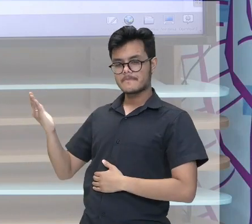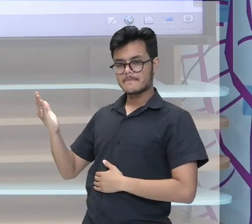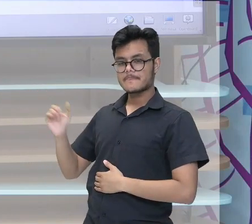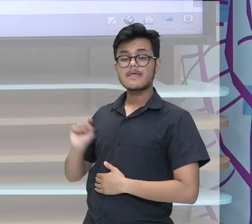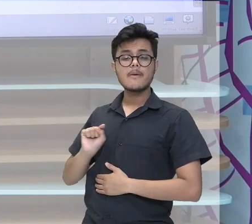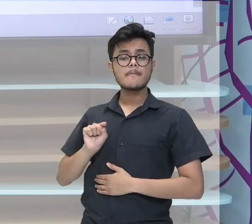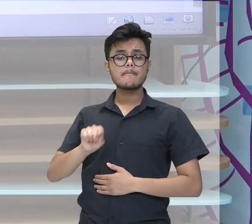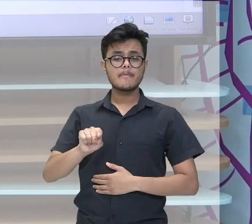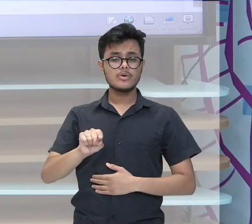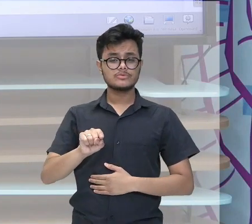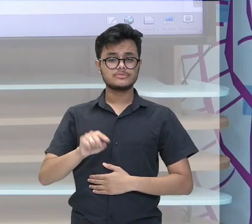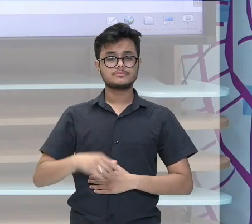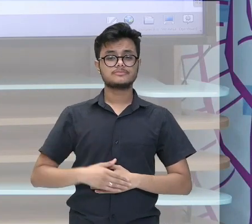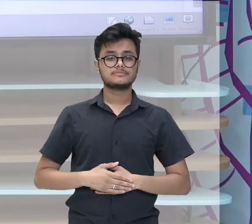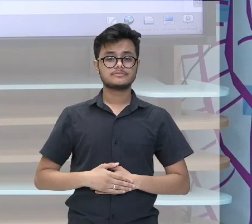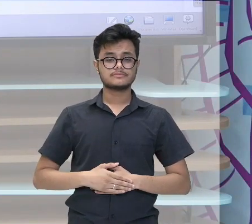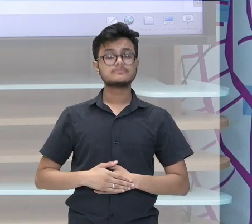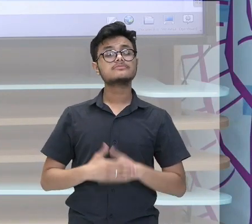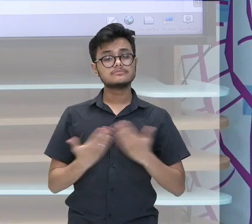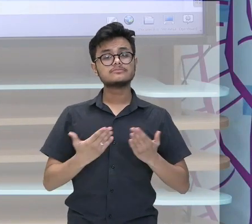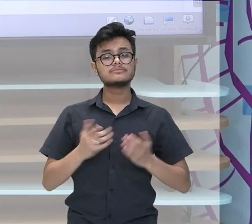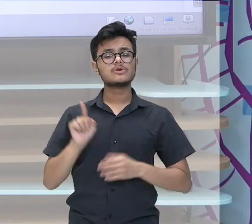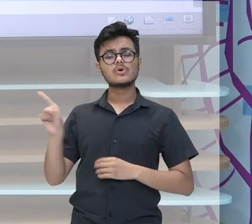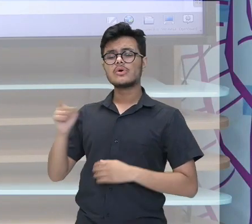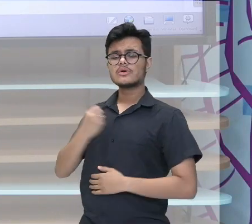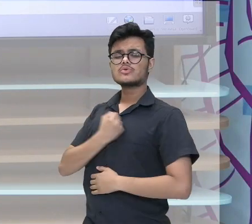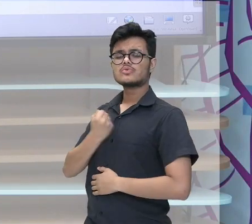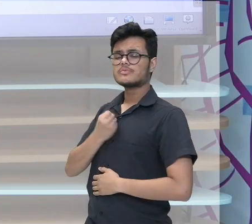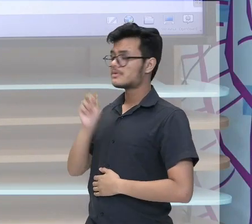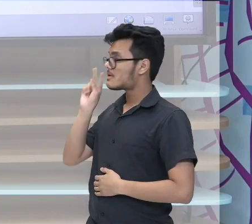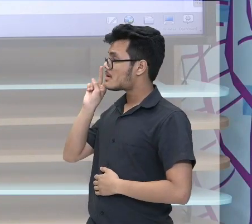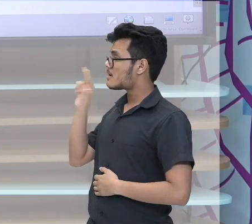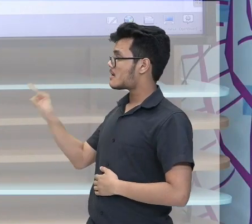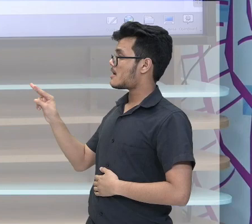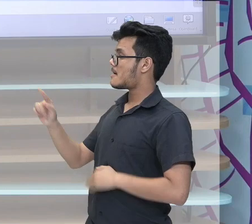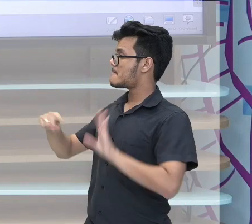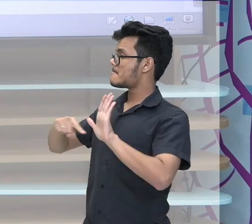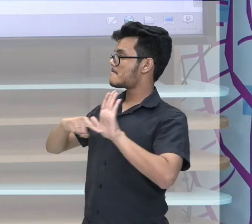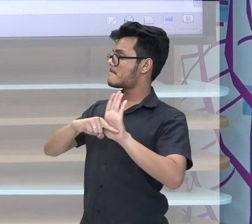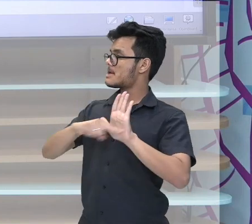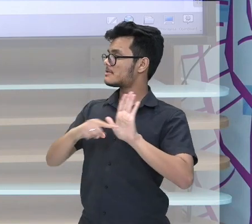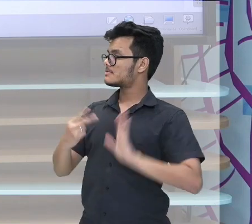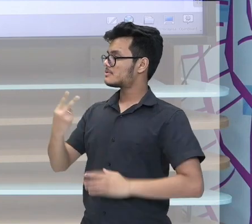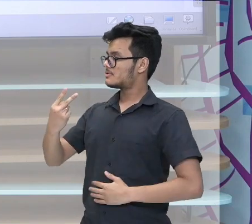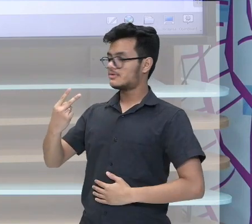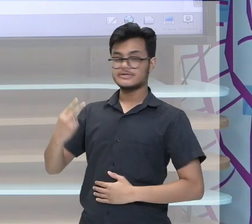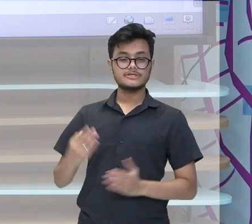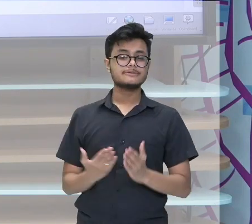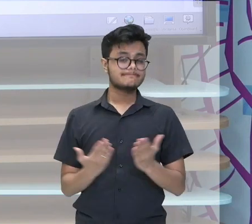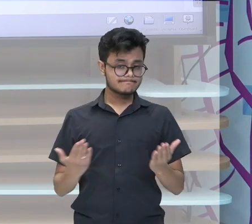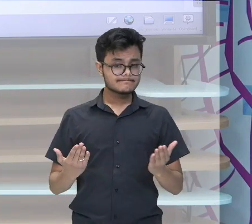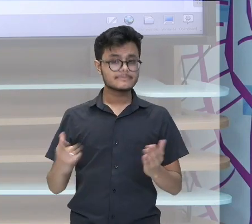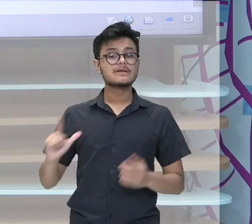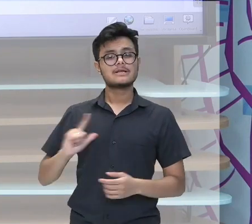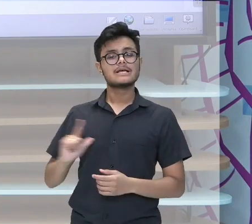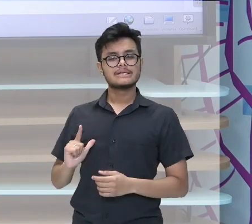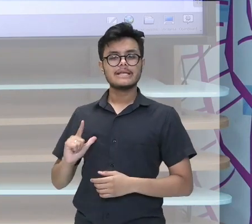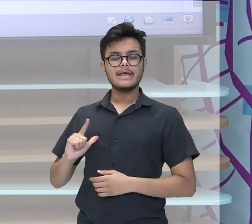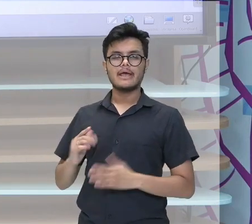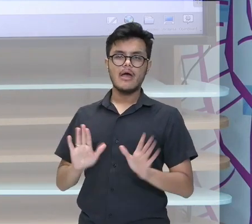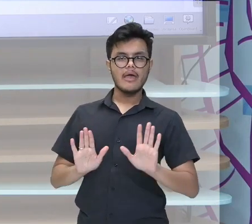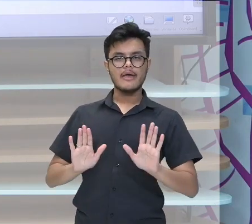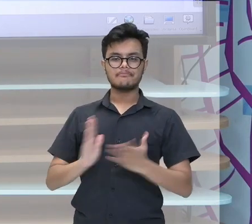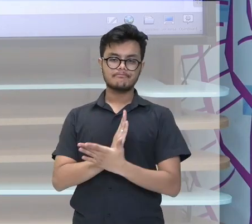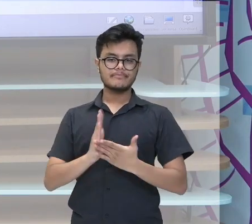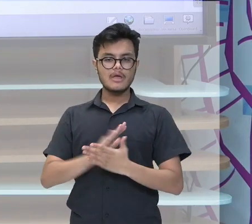nessa região aqui do valor menos 2, tá? Lembrando que a nossa referência aqui é o eixo Y. O eixo Y,